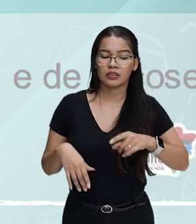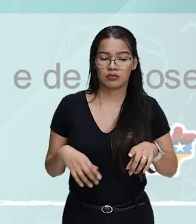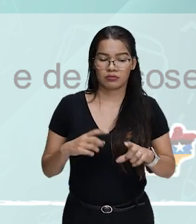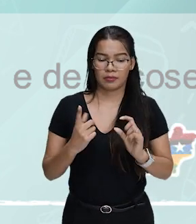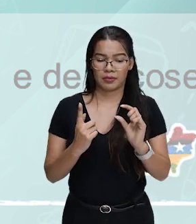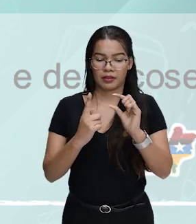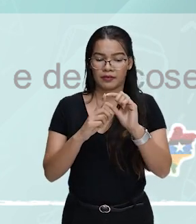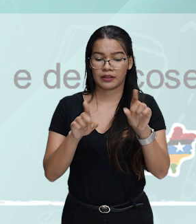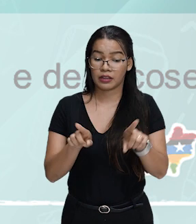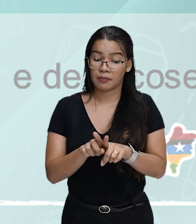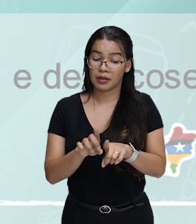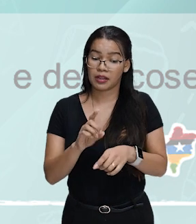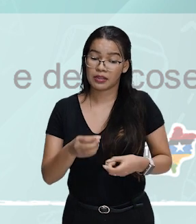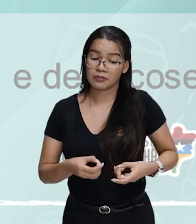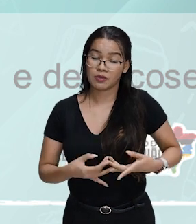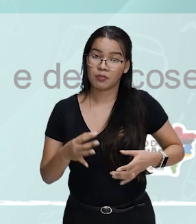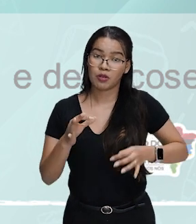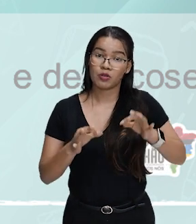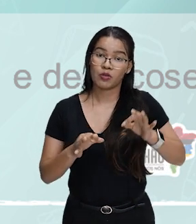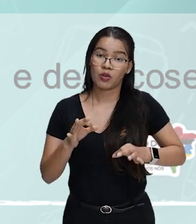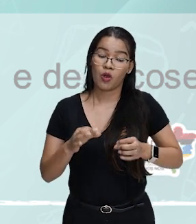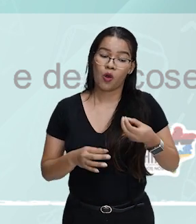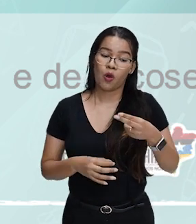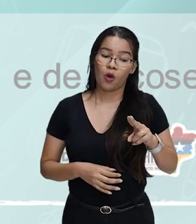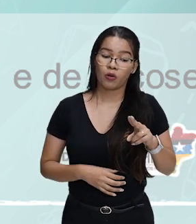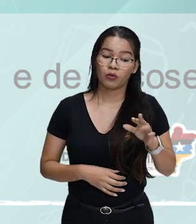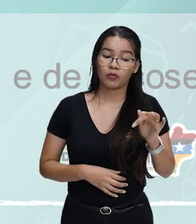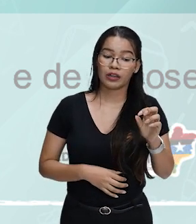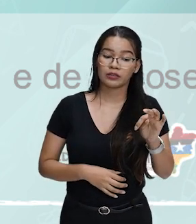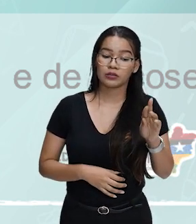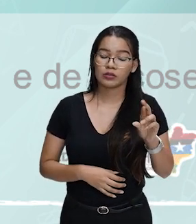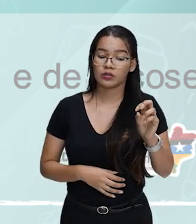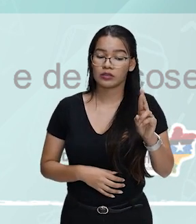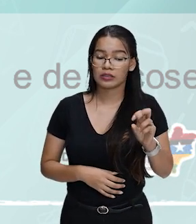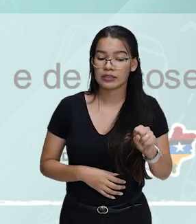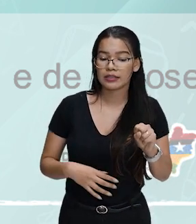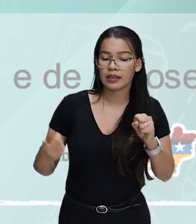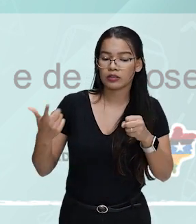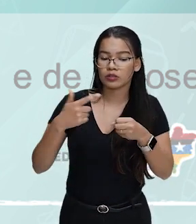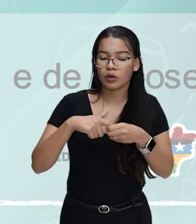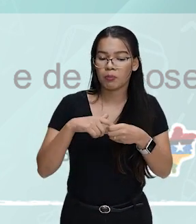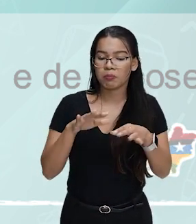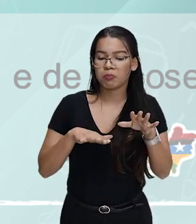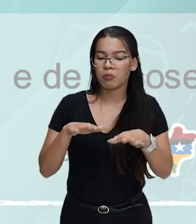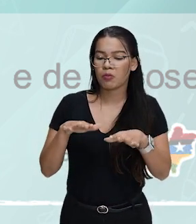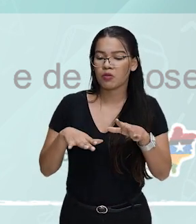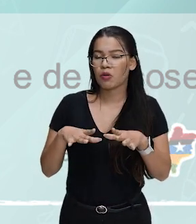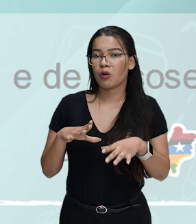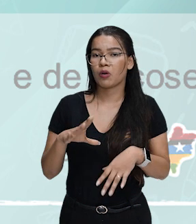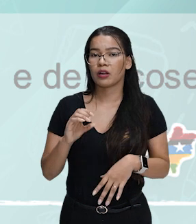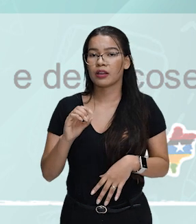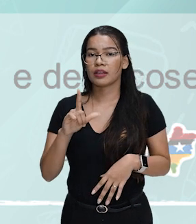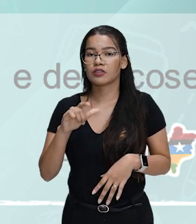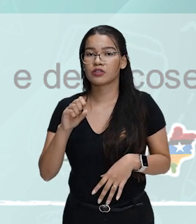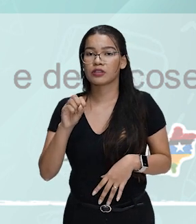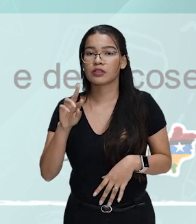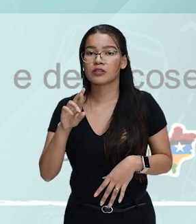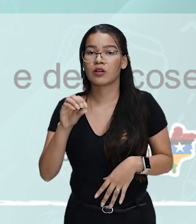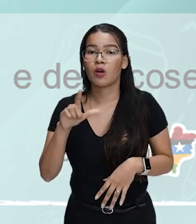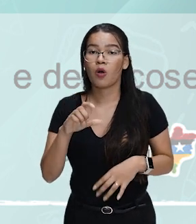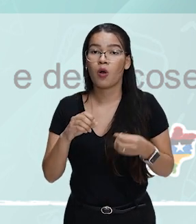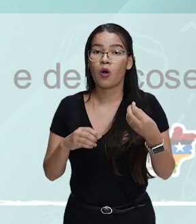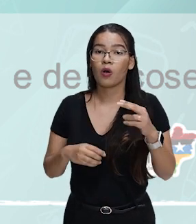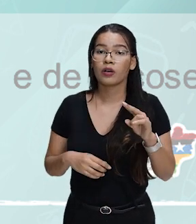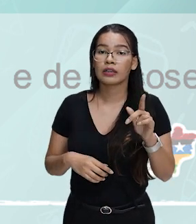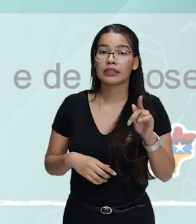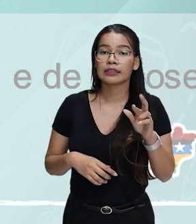também exprime uma justificativa. Ou o termo fatores retoma coesivamente níveis de colesterol e de glicose. Esse aí, rapidinho,